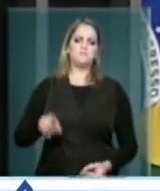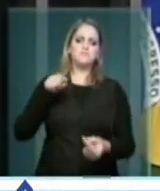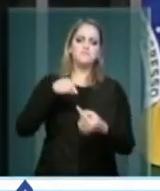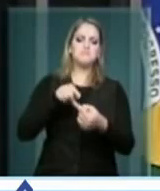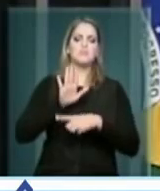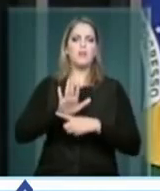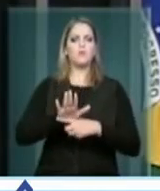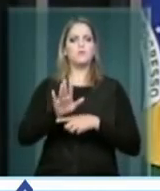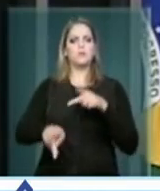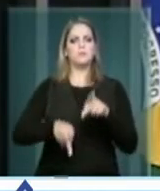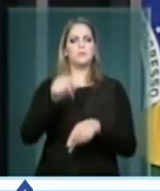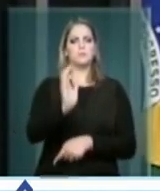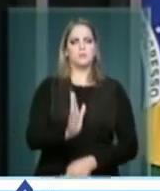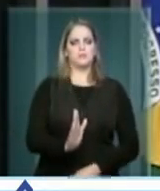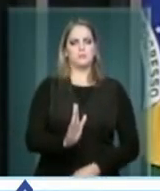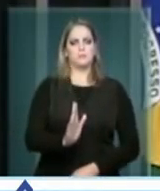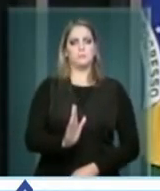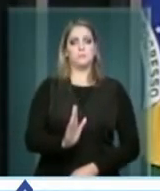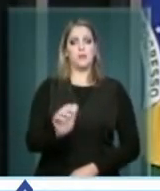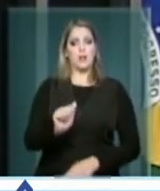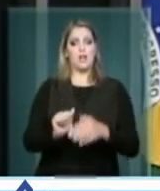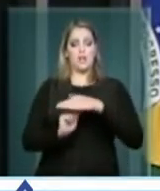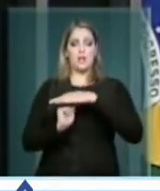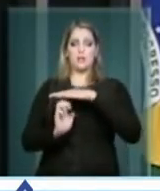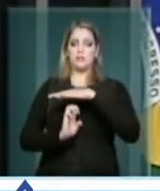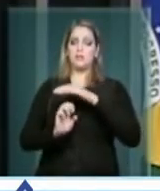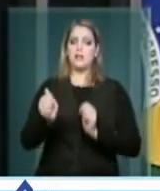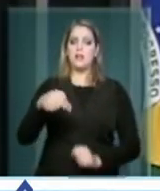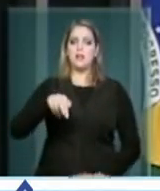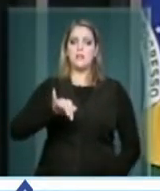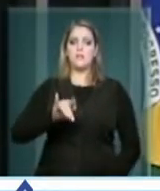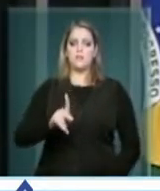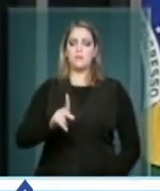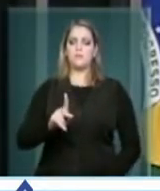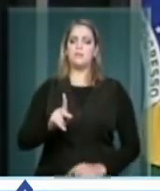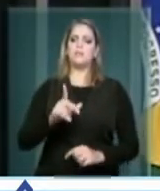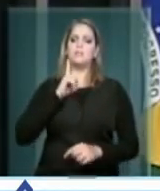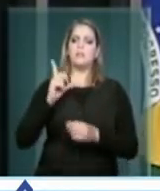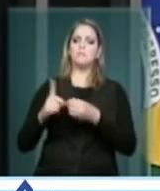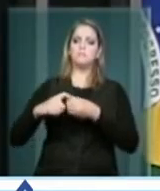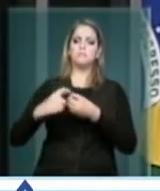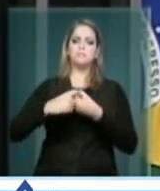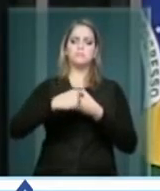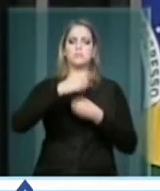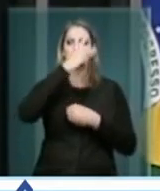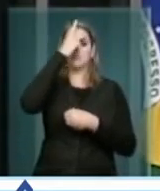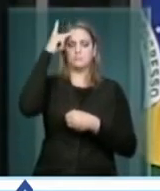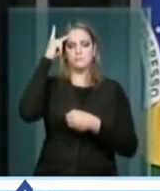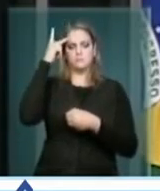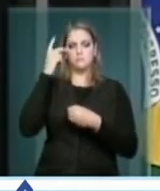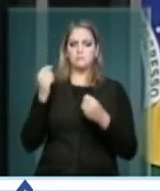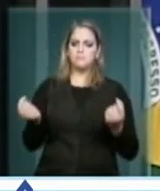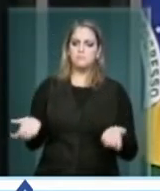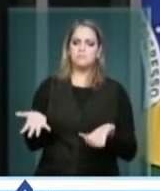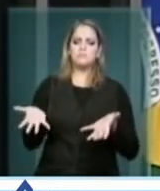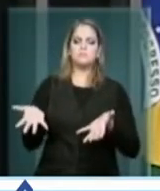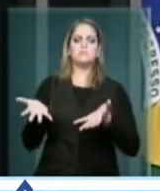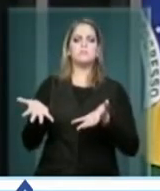em favor do povo brasileiro. A ANFIP, no entanto, ao congregar os seus filiados, a colaborado de forma notável